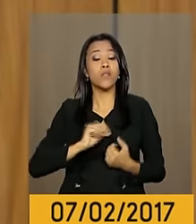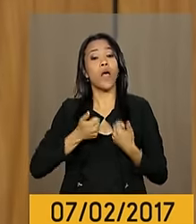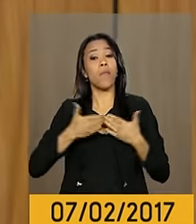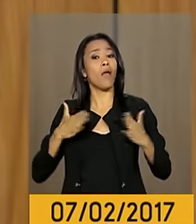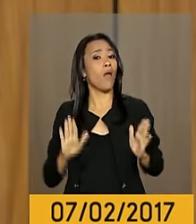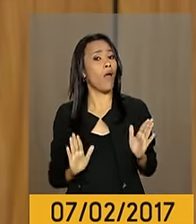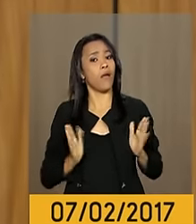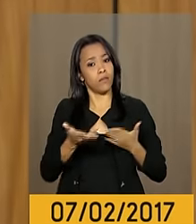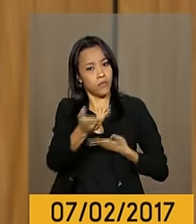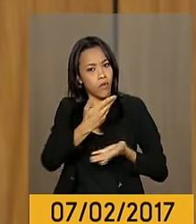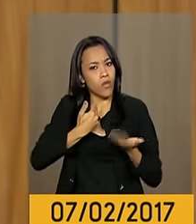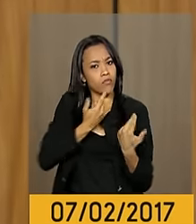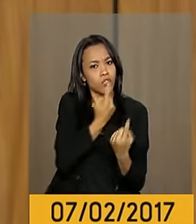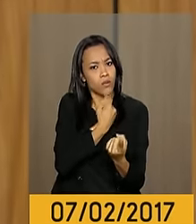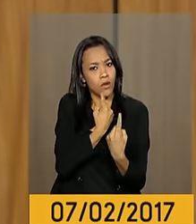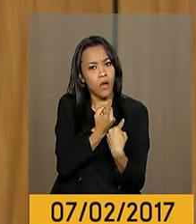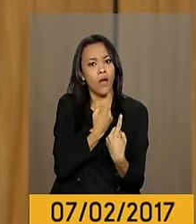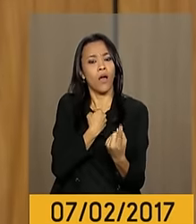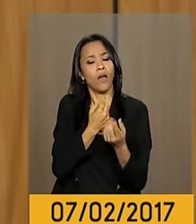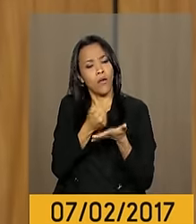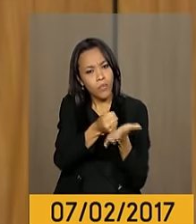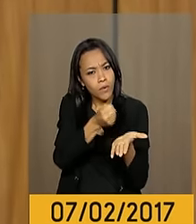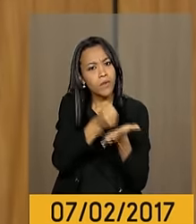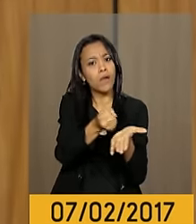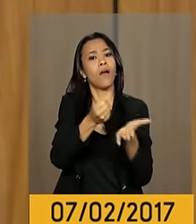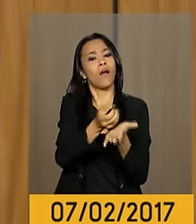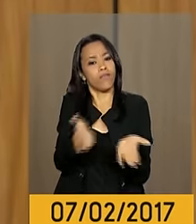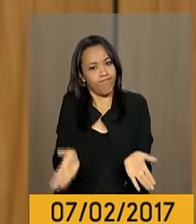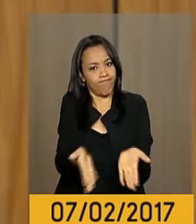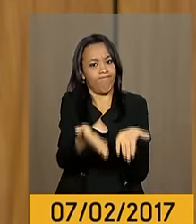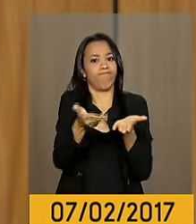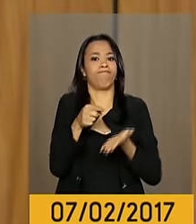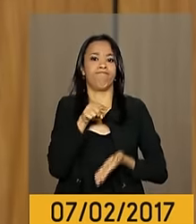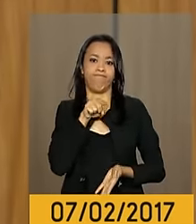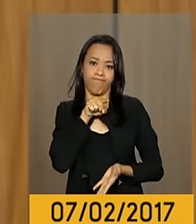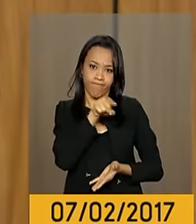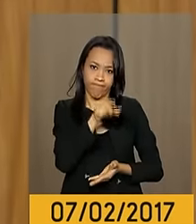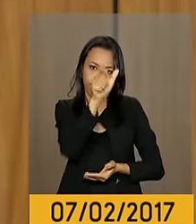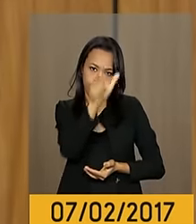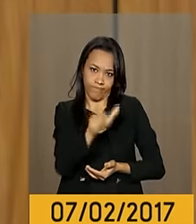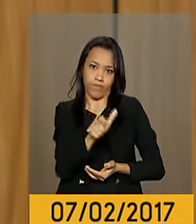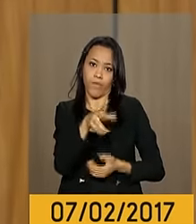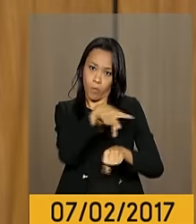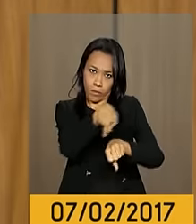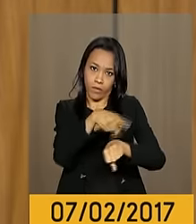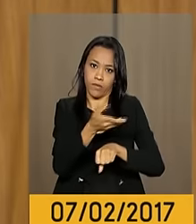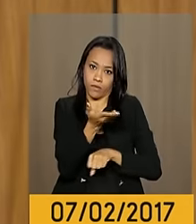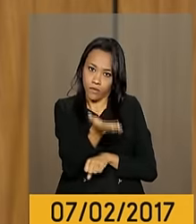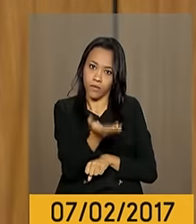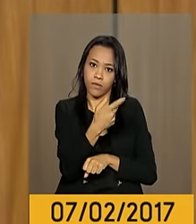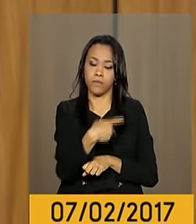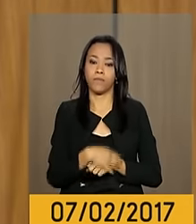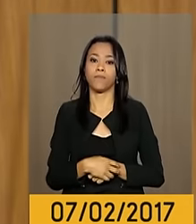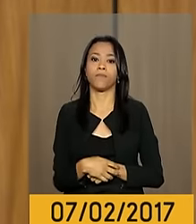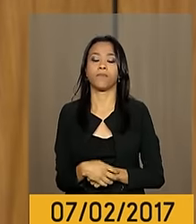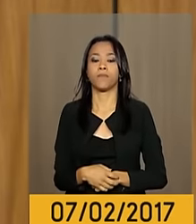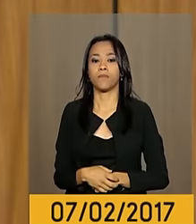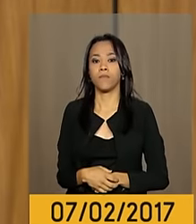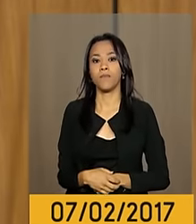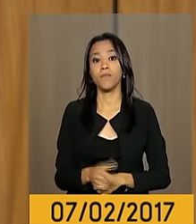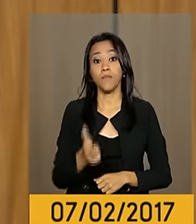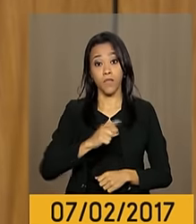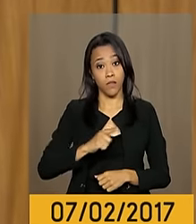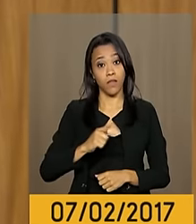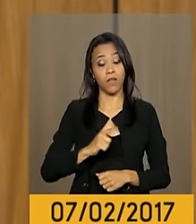a aprofundar o diálogo cooperar E desejando obviamente que tenha um um